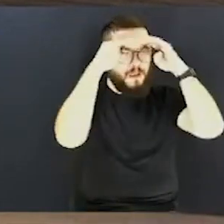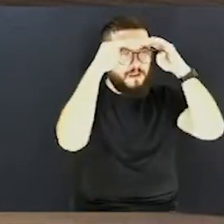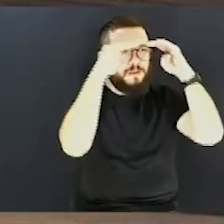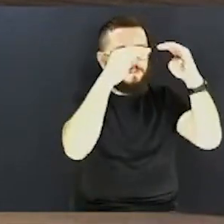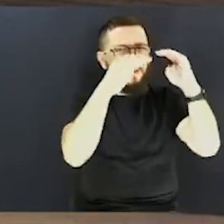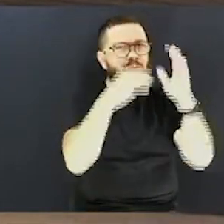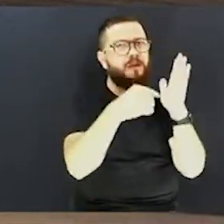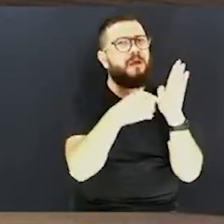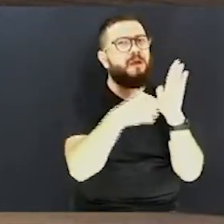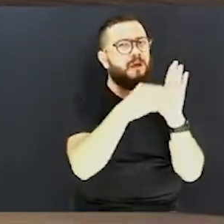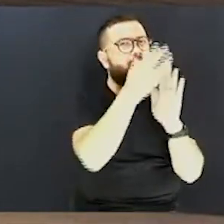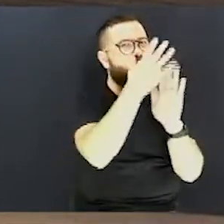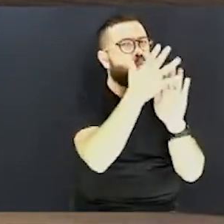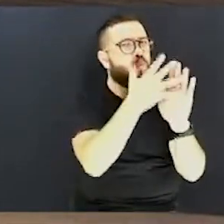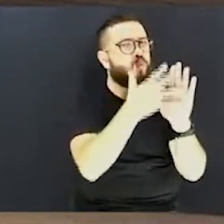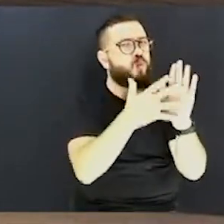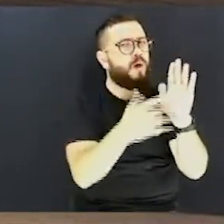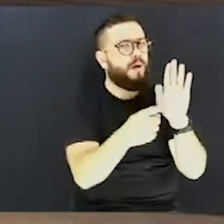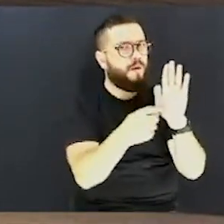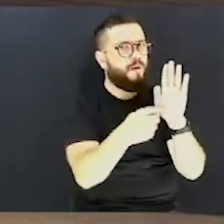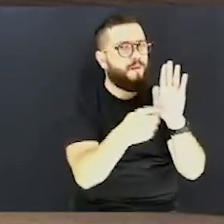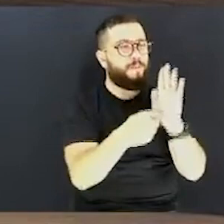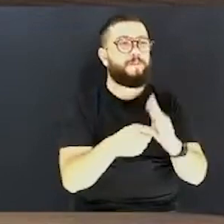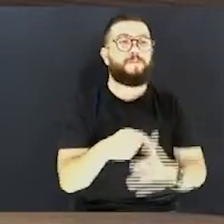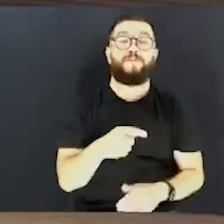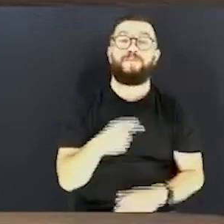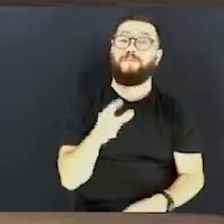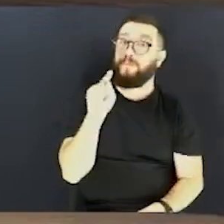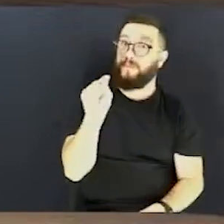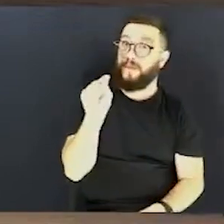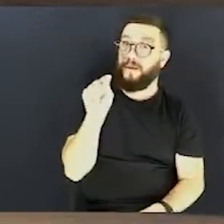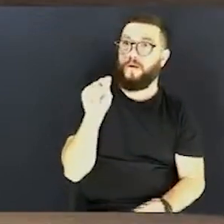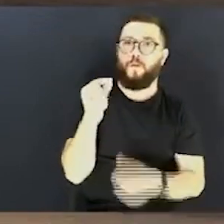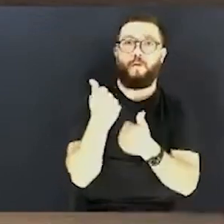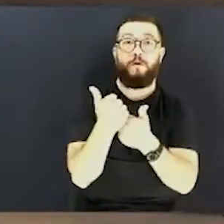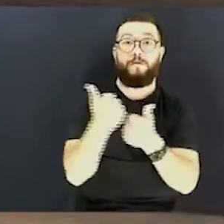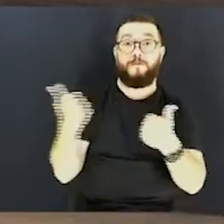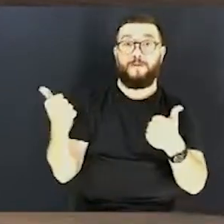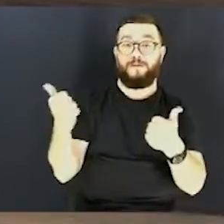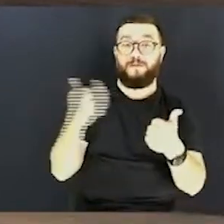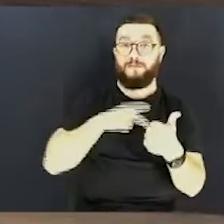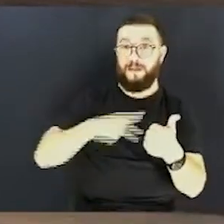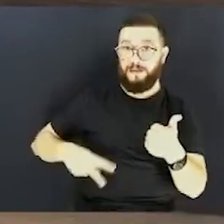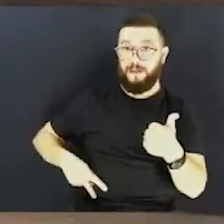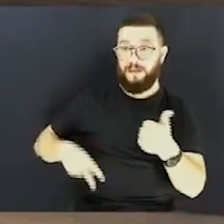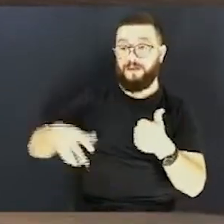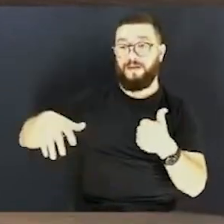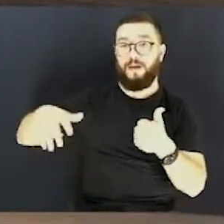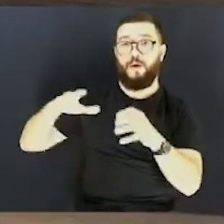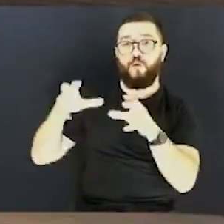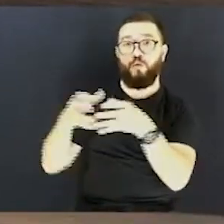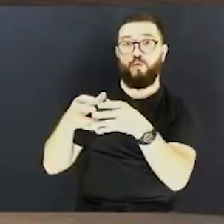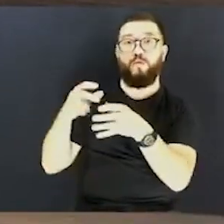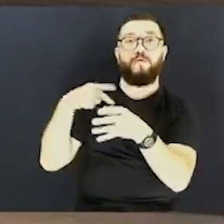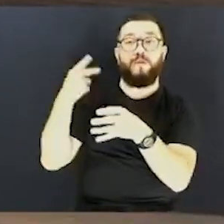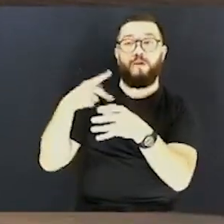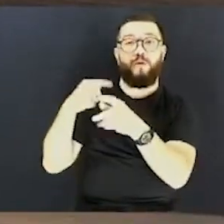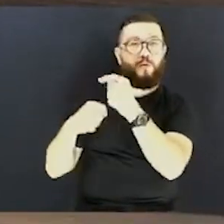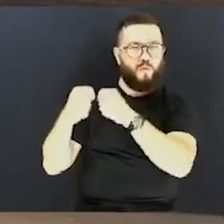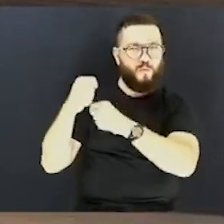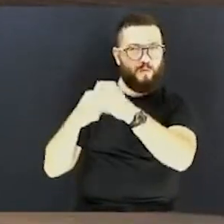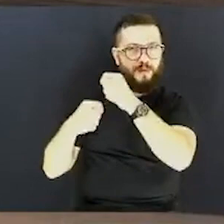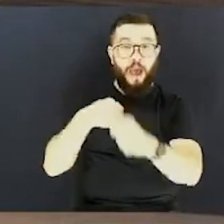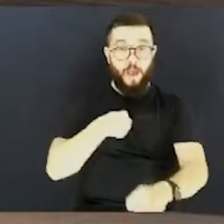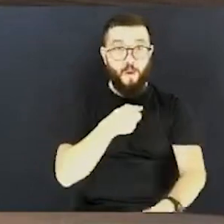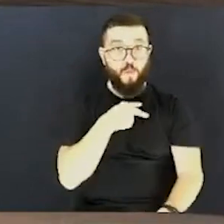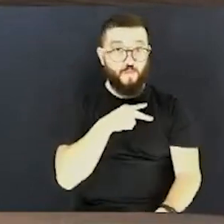projeto, da tramitação, como vice-presidente da Comissão de Finanças, Economia, Finanças e Fiscalização, também gostaria só de mencionar